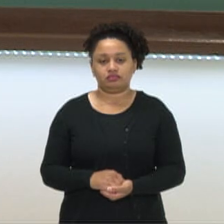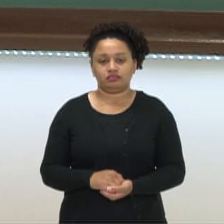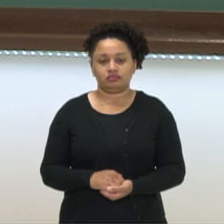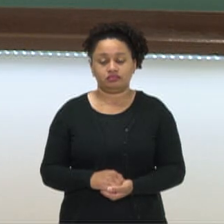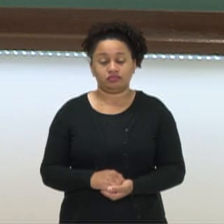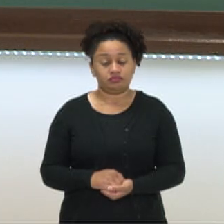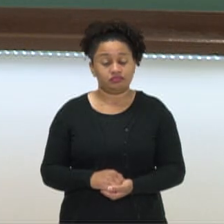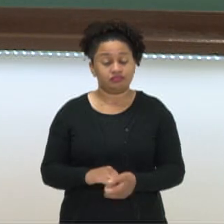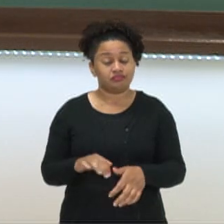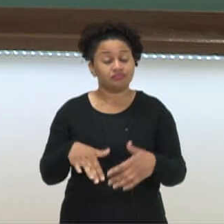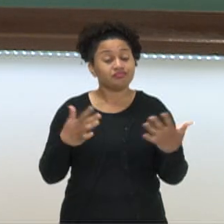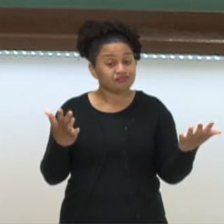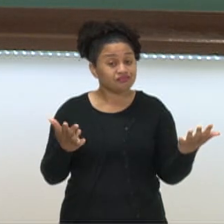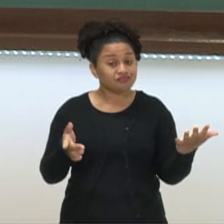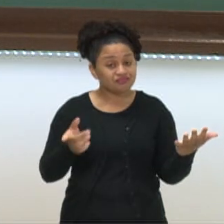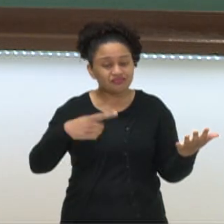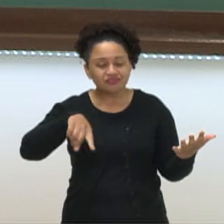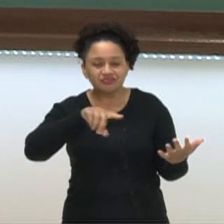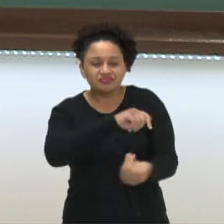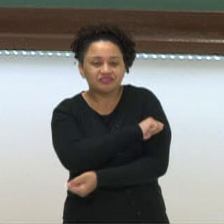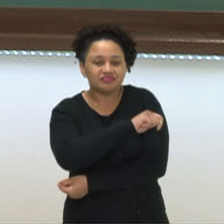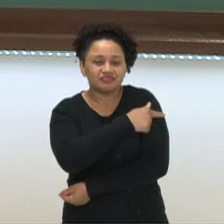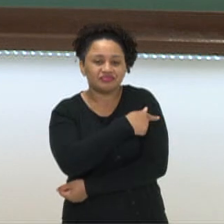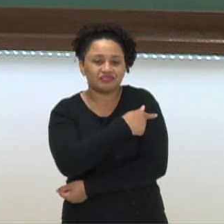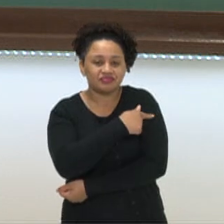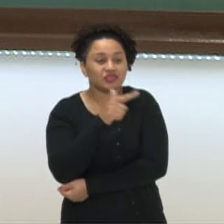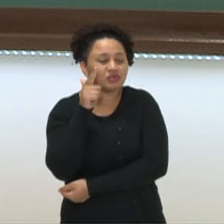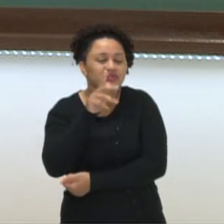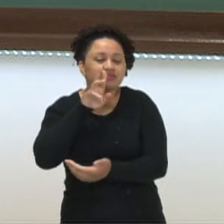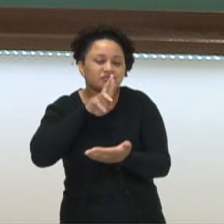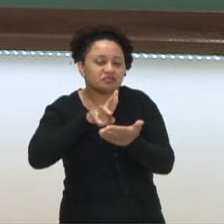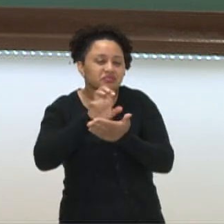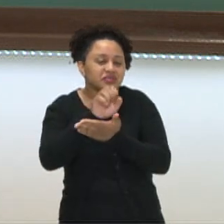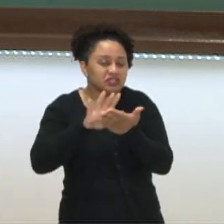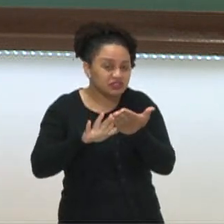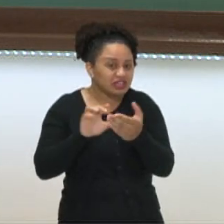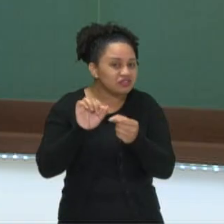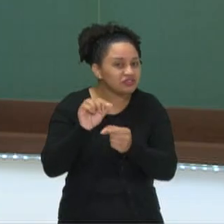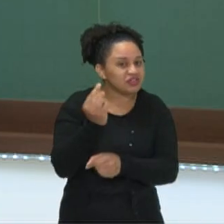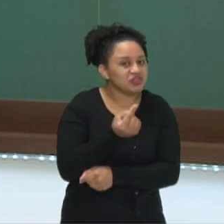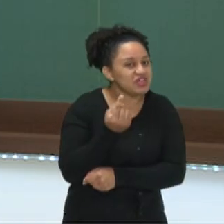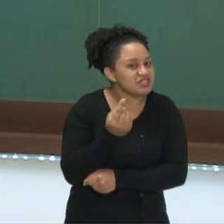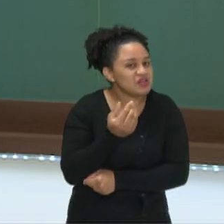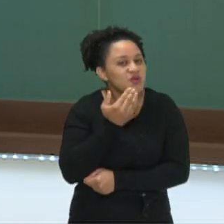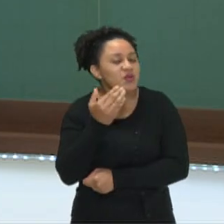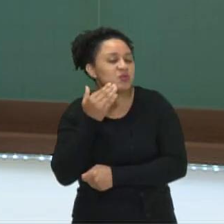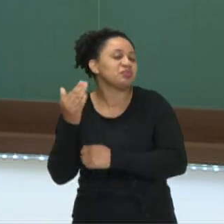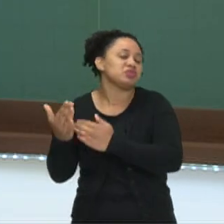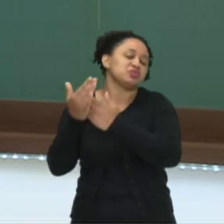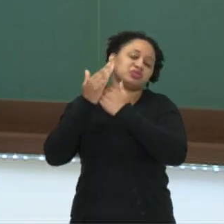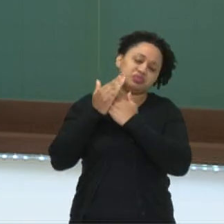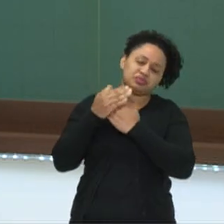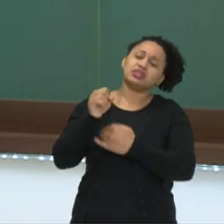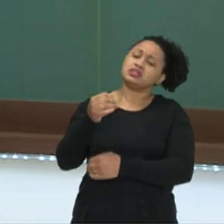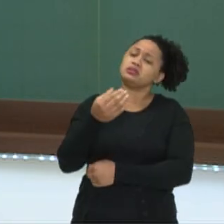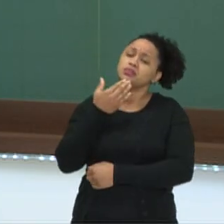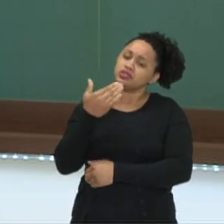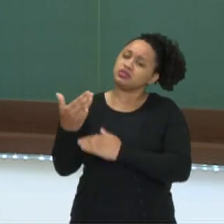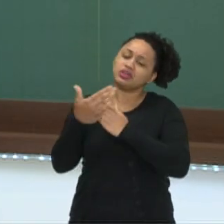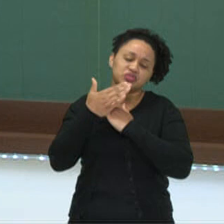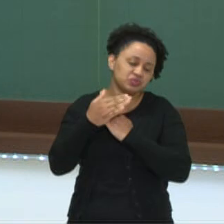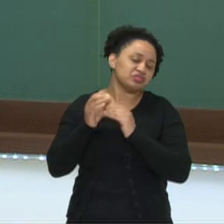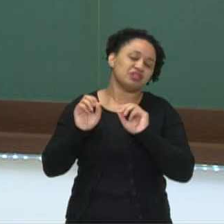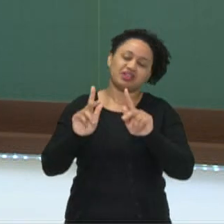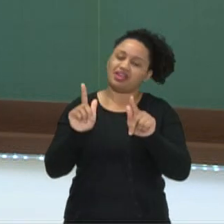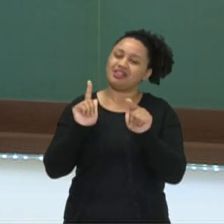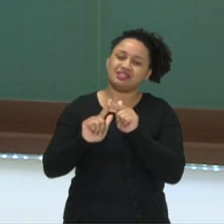E aí, galerinha do 7º ano? Resolveu aí o exercício? Fez sozinho? Pediu ajuda? Se pediu ajuda é bacana, fica